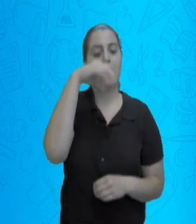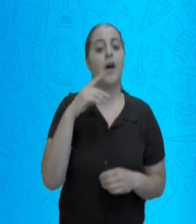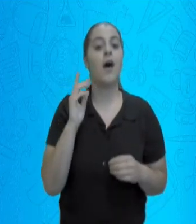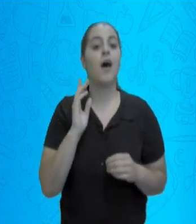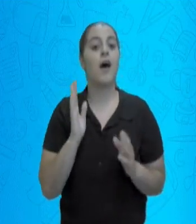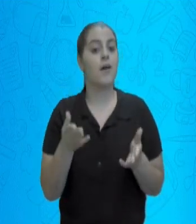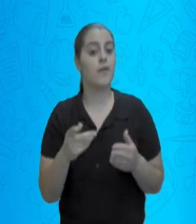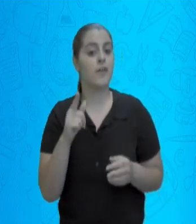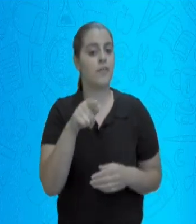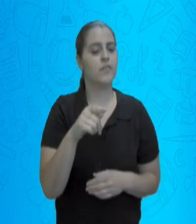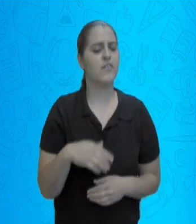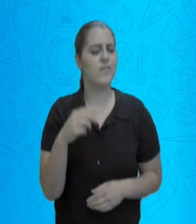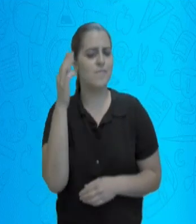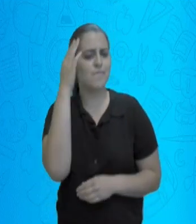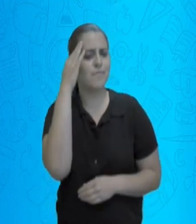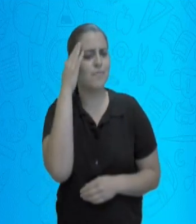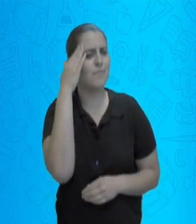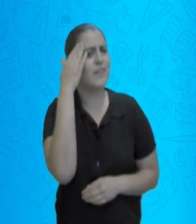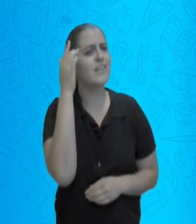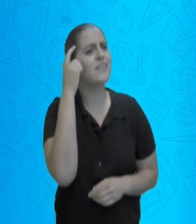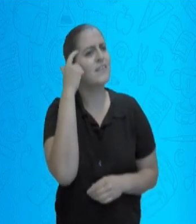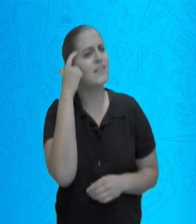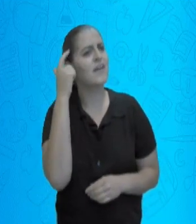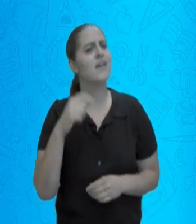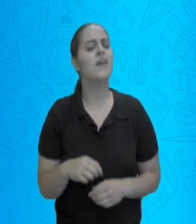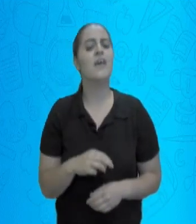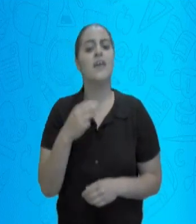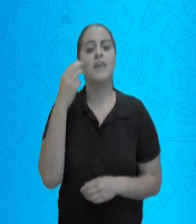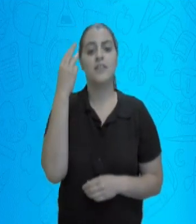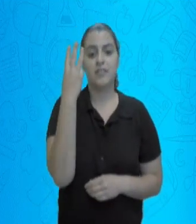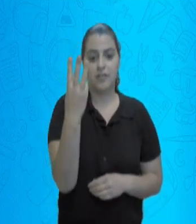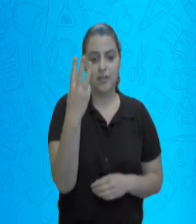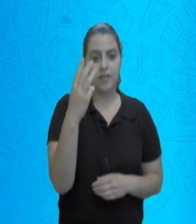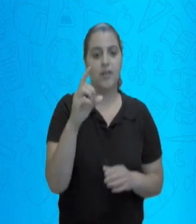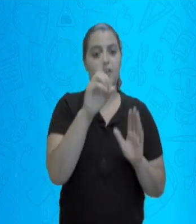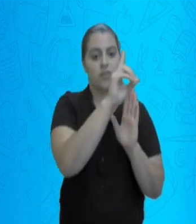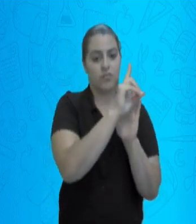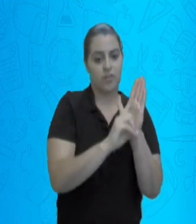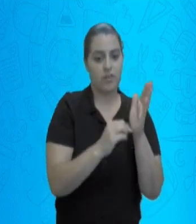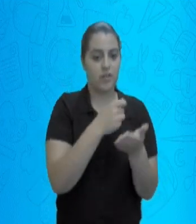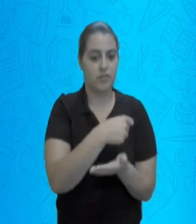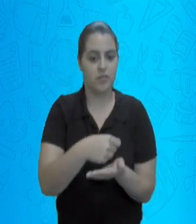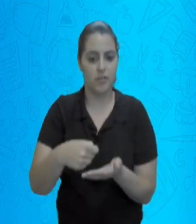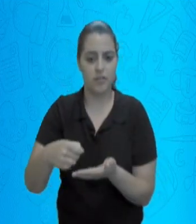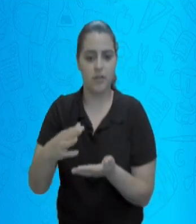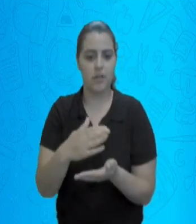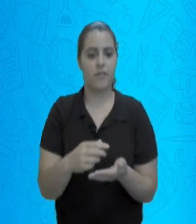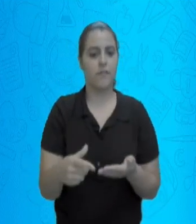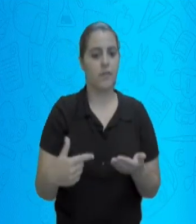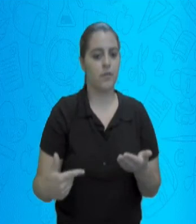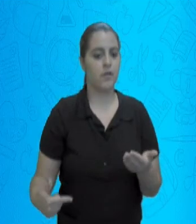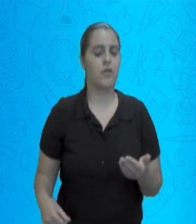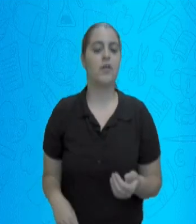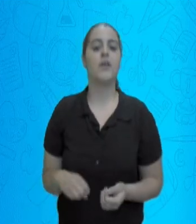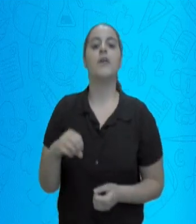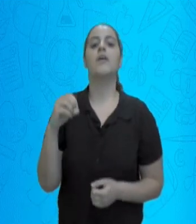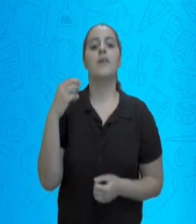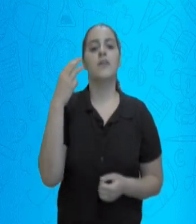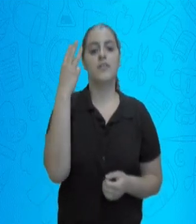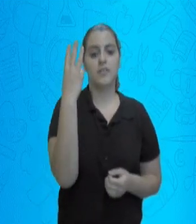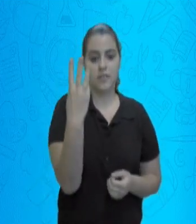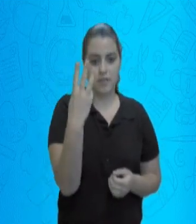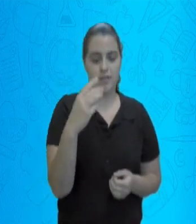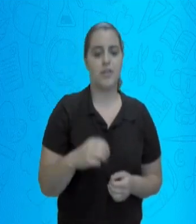você. Vamos lá pensar então. Escreva 3 direitos no seu caderno e 3 deveres